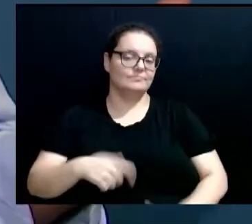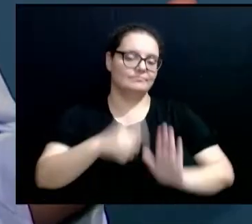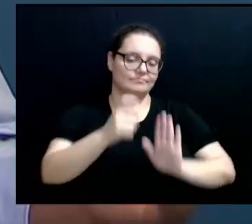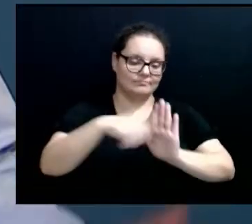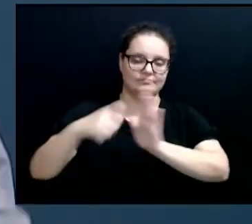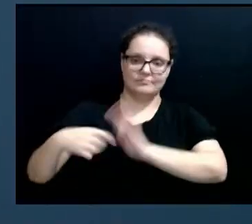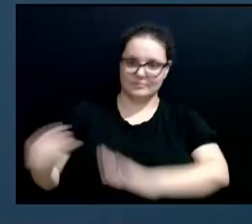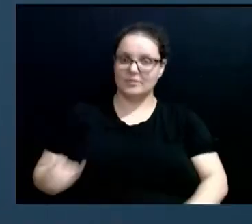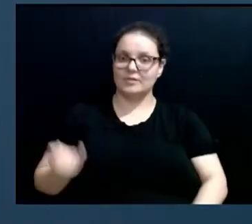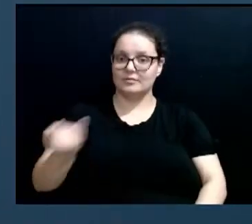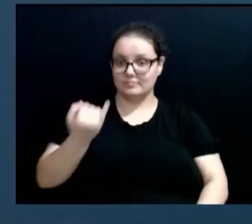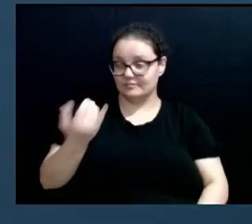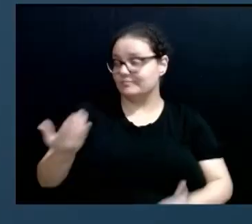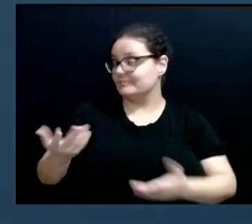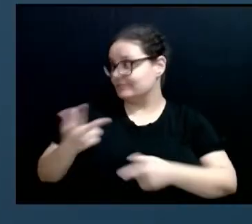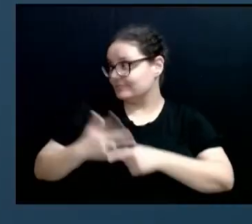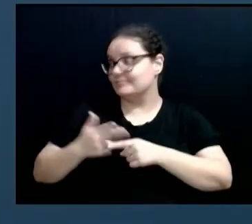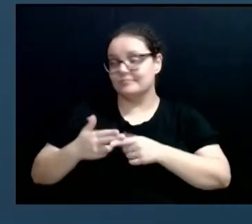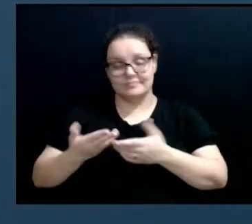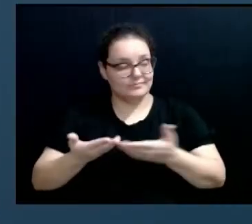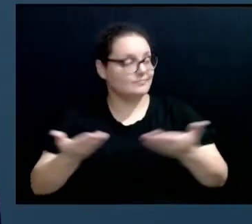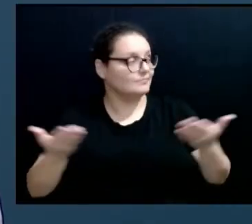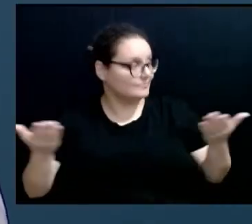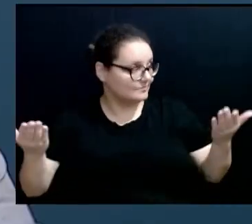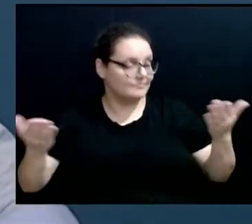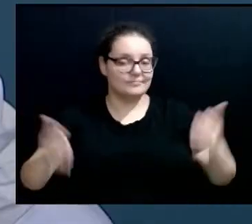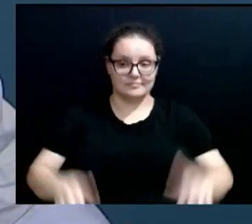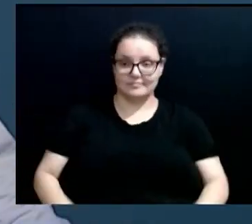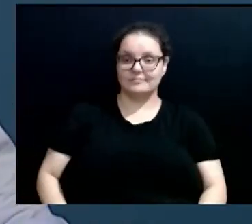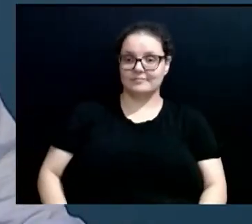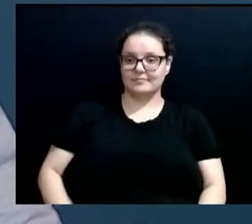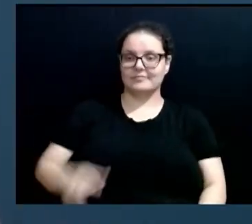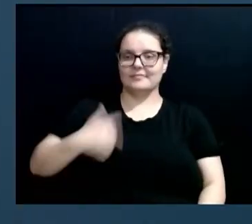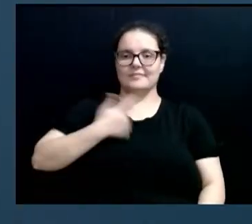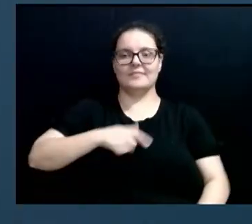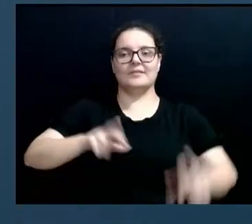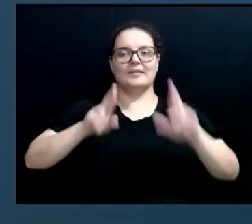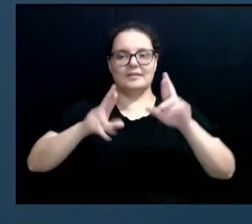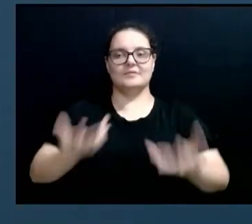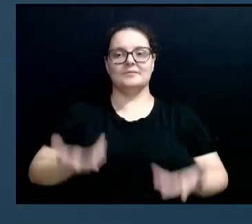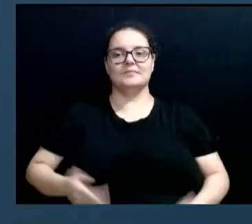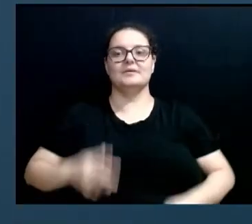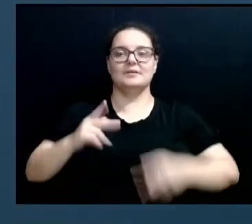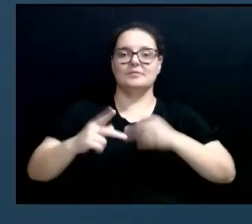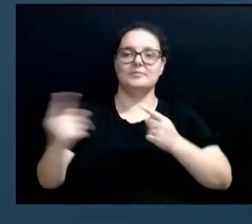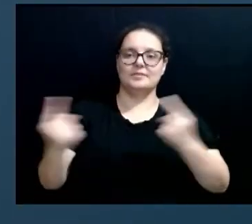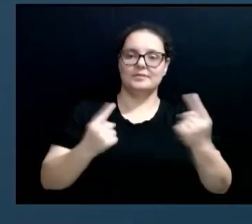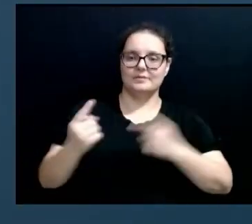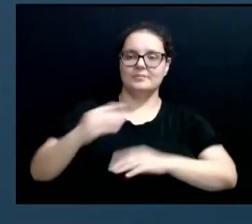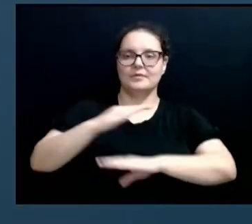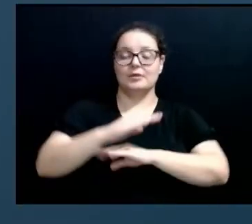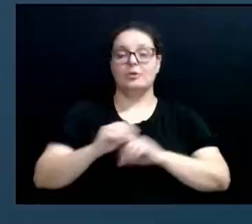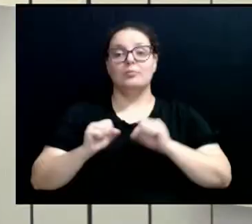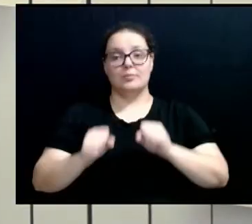estão retratados nessa exposição, que a gente espera que a população que vem à Câmara possa apreciar também.